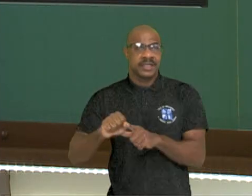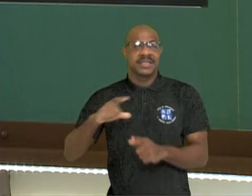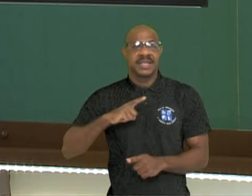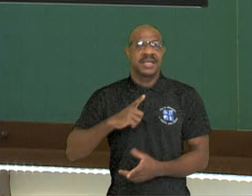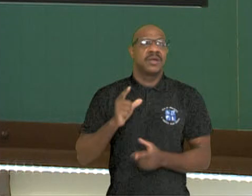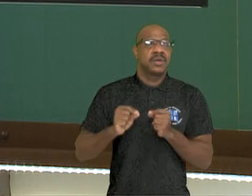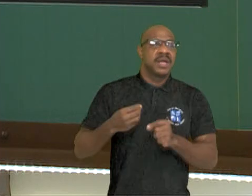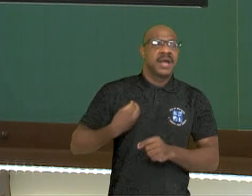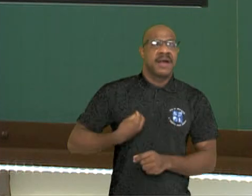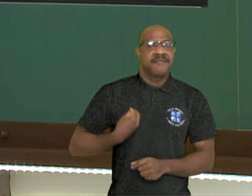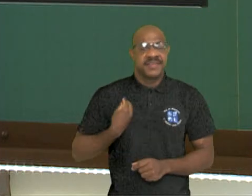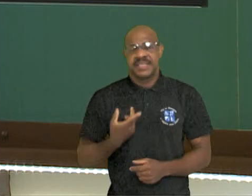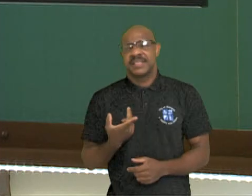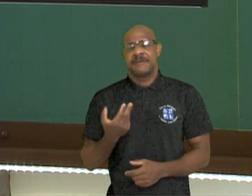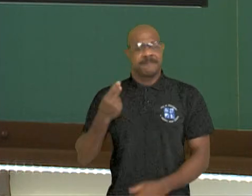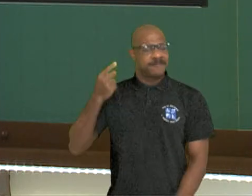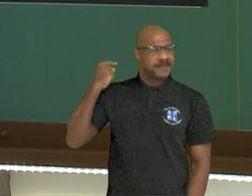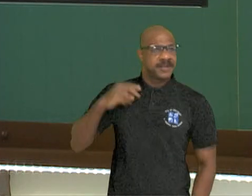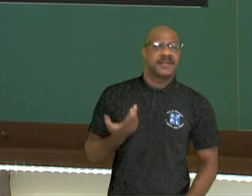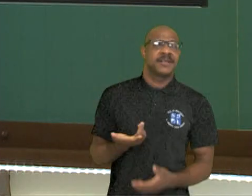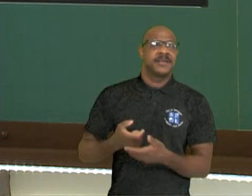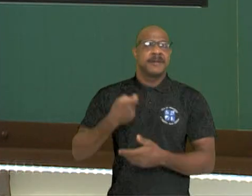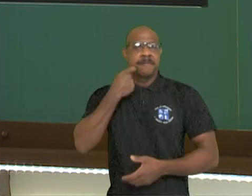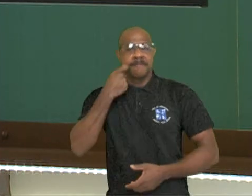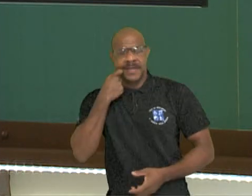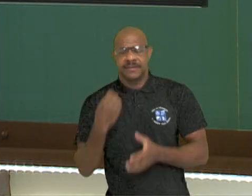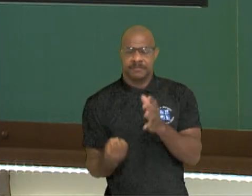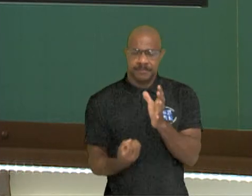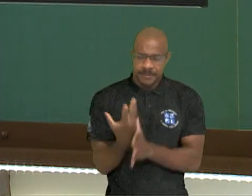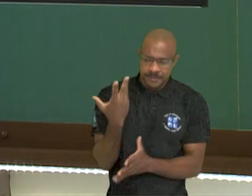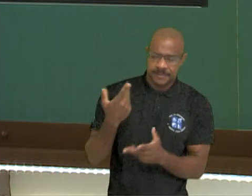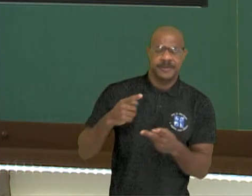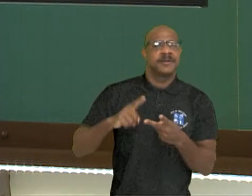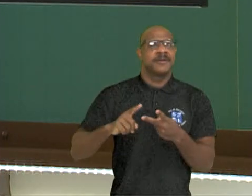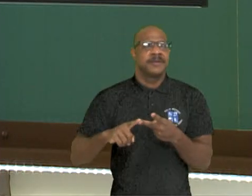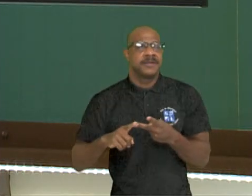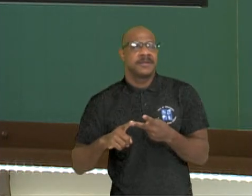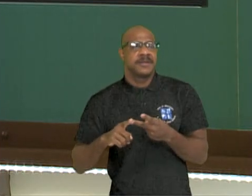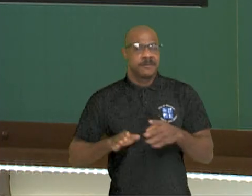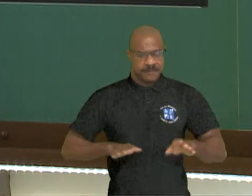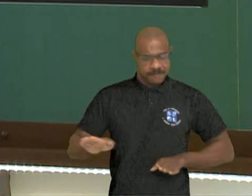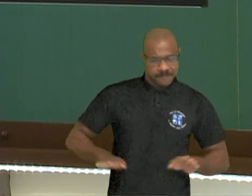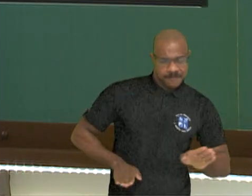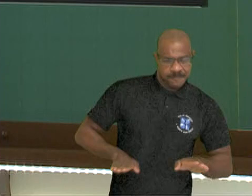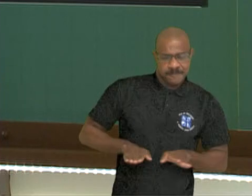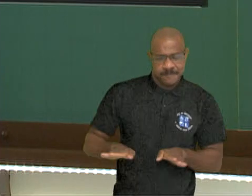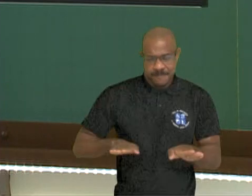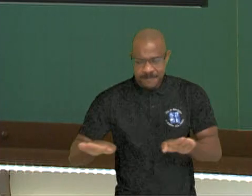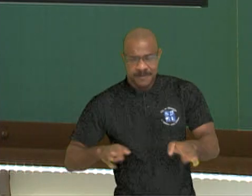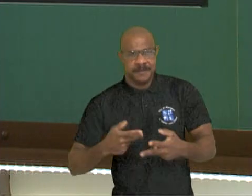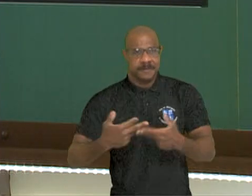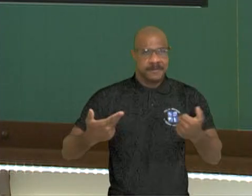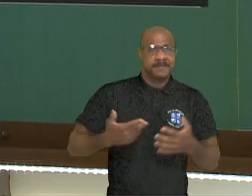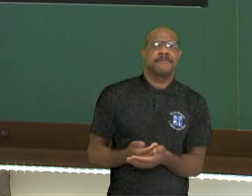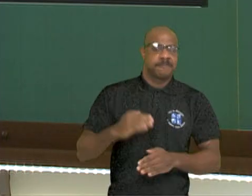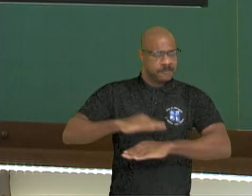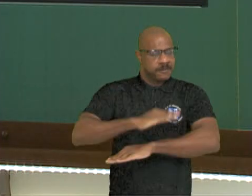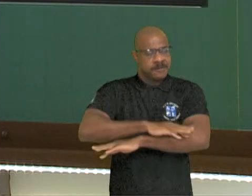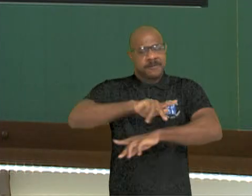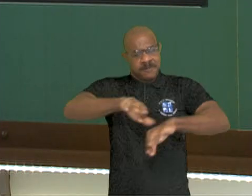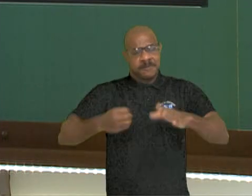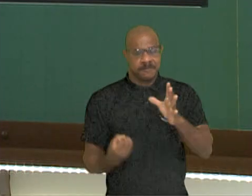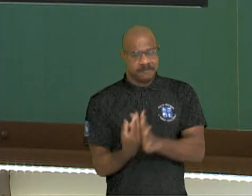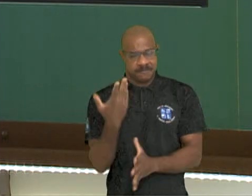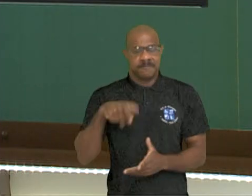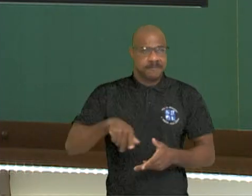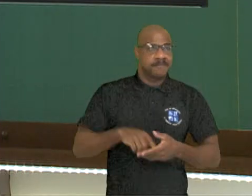antiga, algumas formas importantes ali, como os peixes, os anfíbios e os répteis, surgem nesse momento, né? E